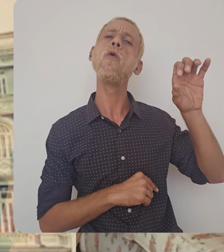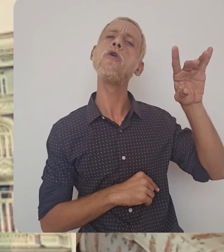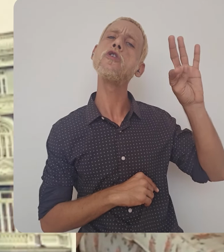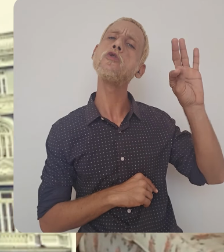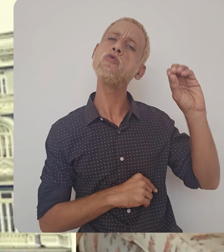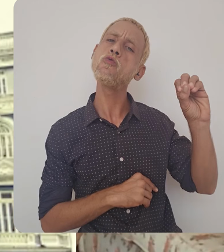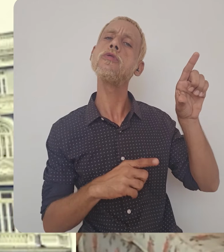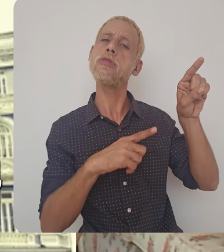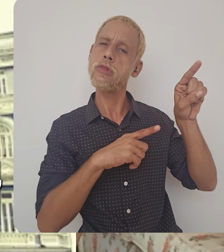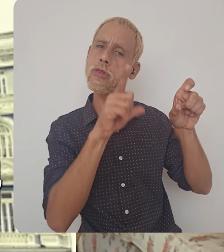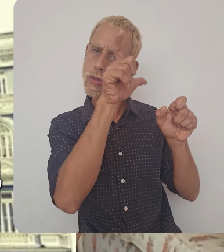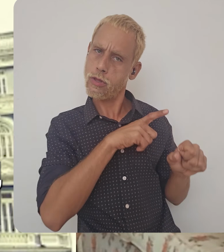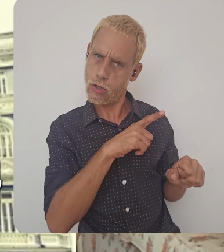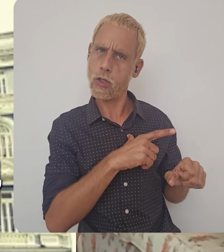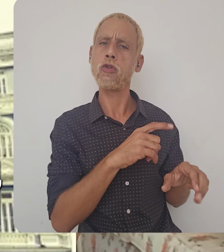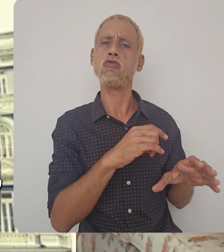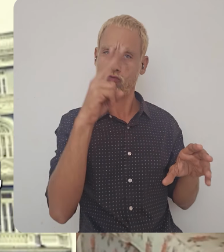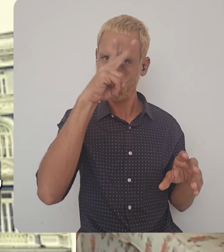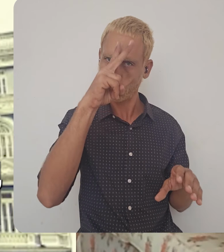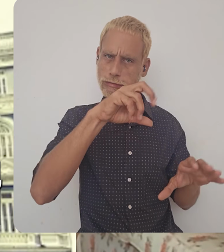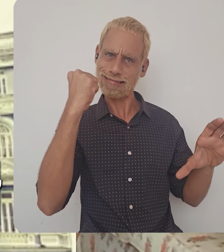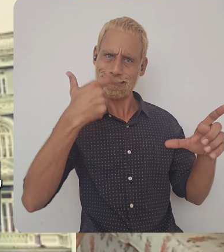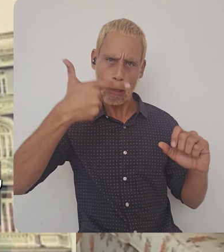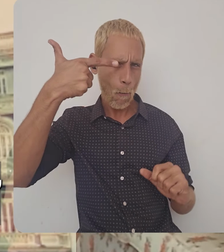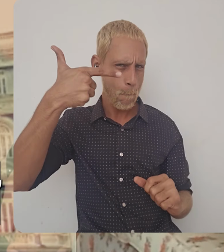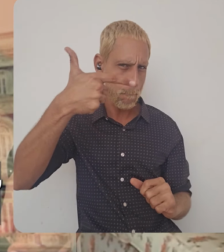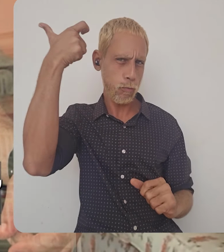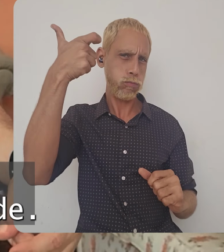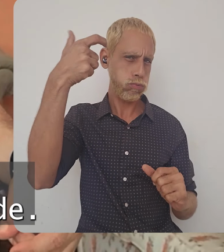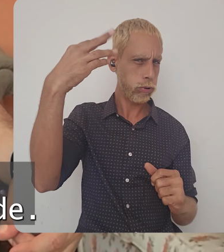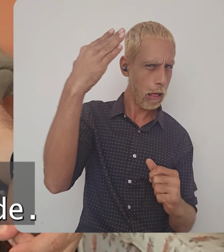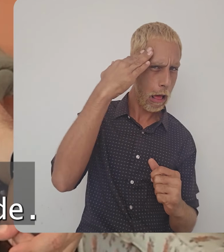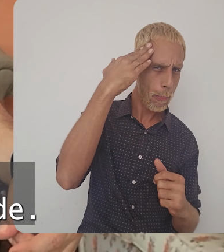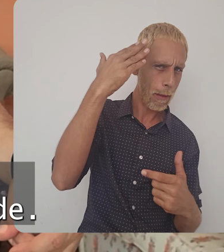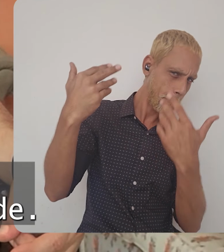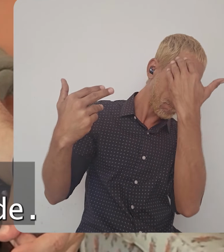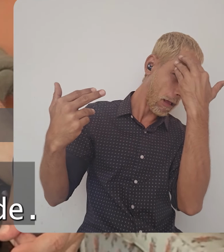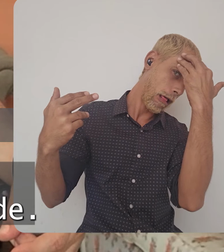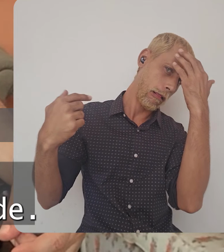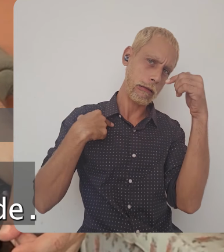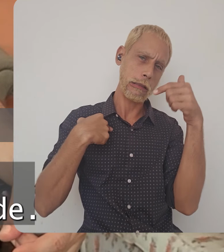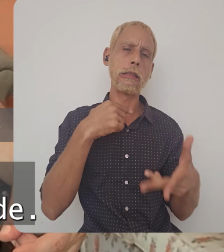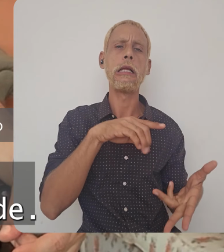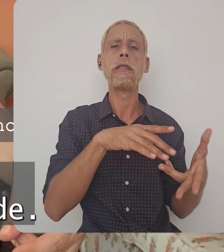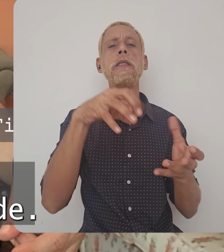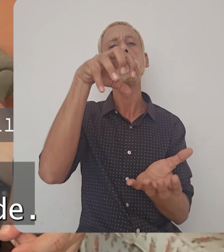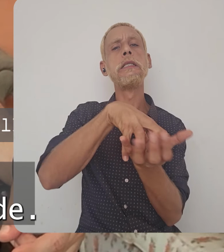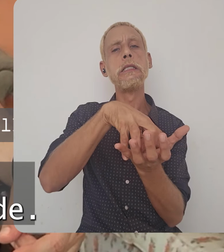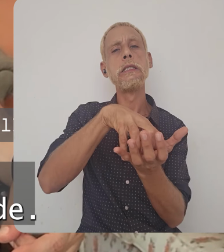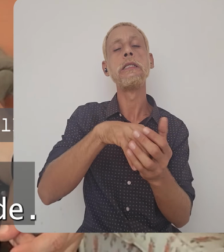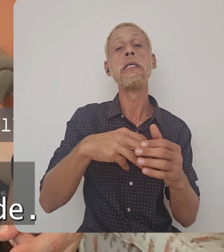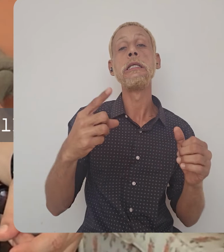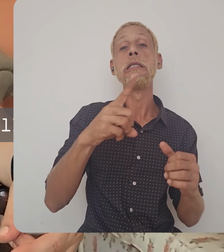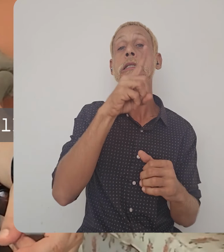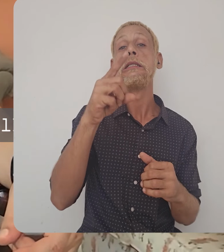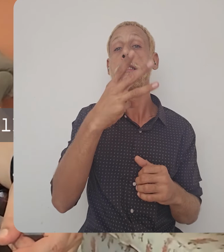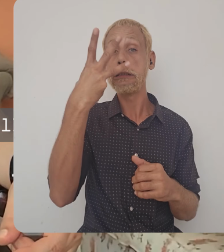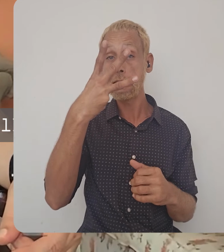ele tem uma história bem marcante com o Diário de Pernambuco, já que ele foi assassinado com um tiro na cabeça na sacada do prédio do Diário, no centro da